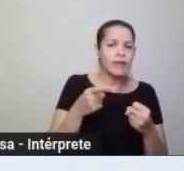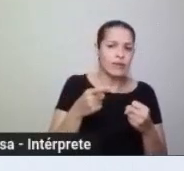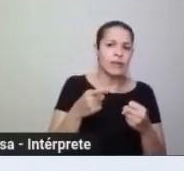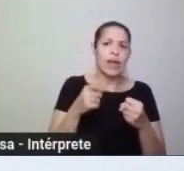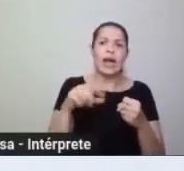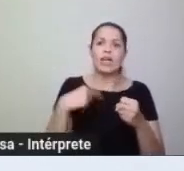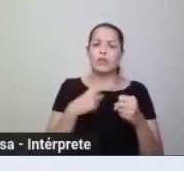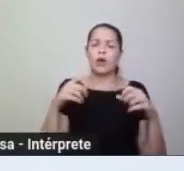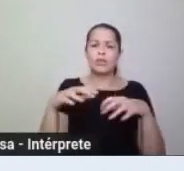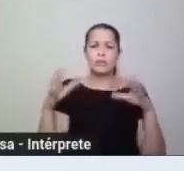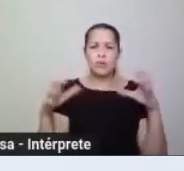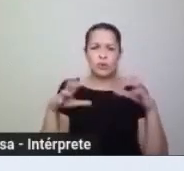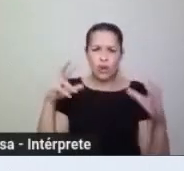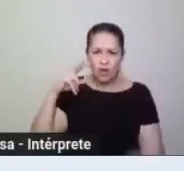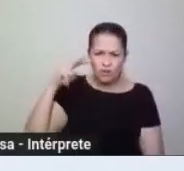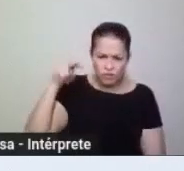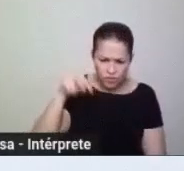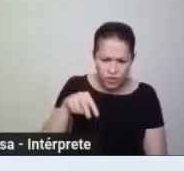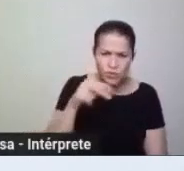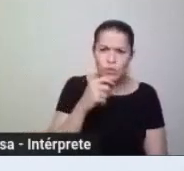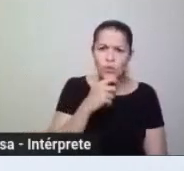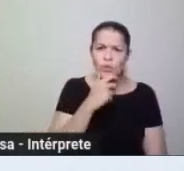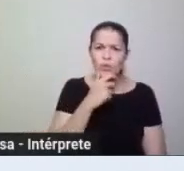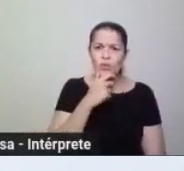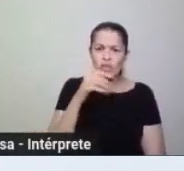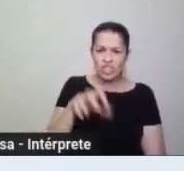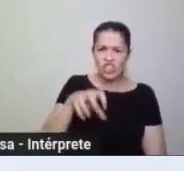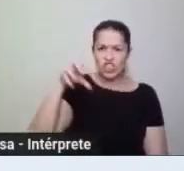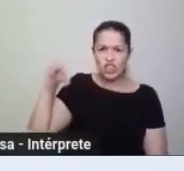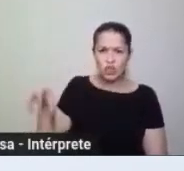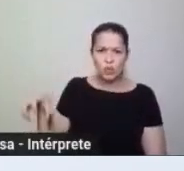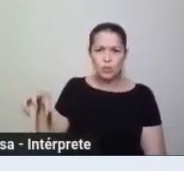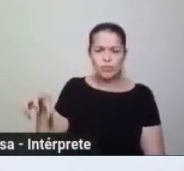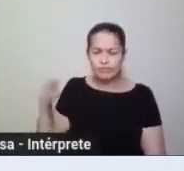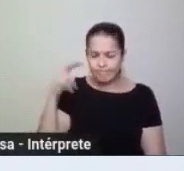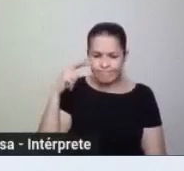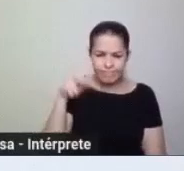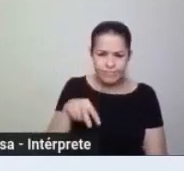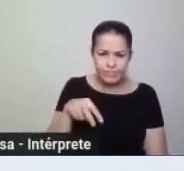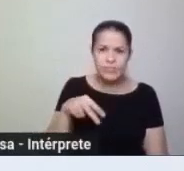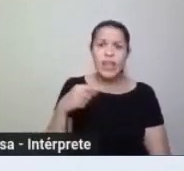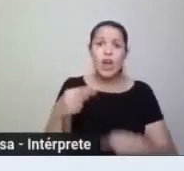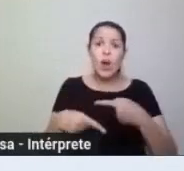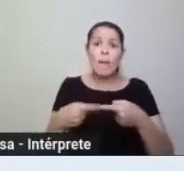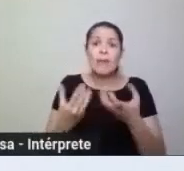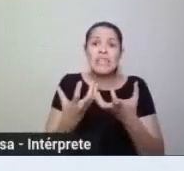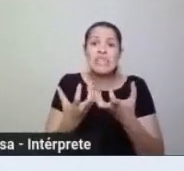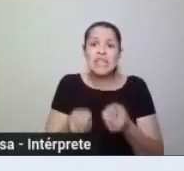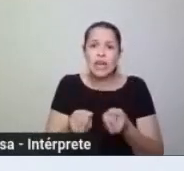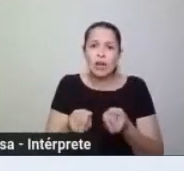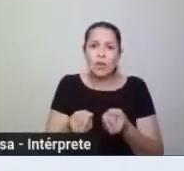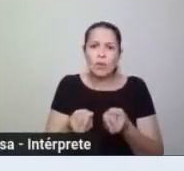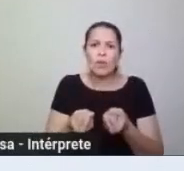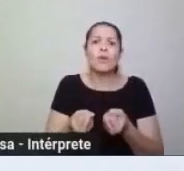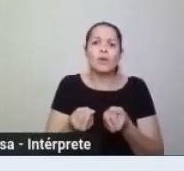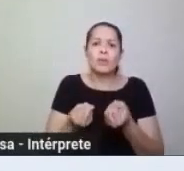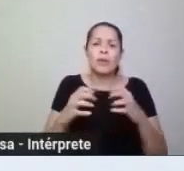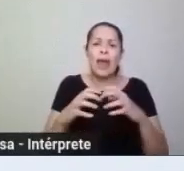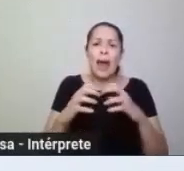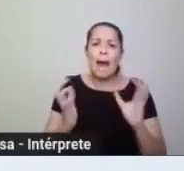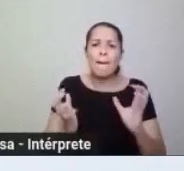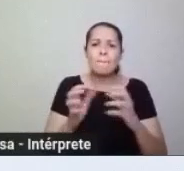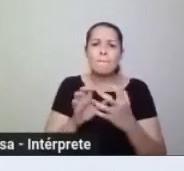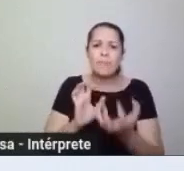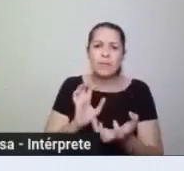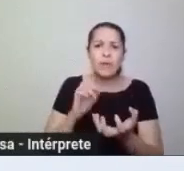viu. Quando desmontou, tirou o retentor fora, vimos que o rolamento estava seco, desmontamos o rolamento também. Aí